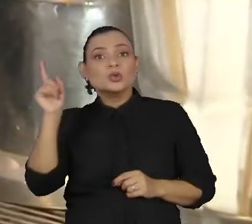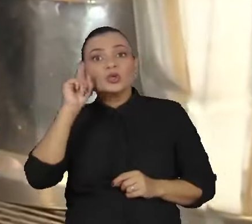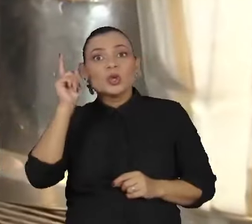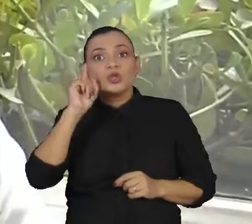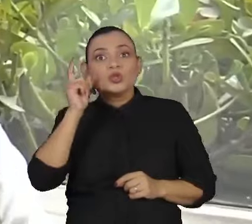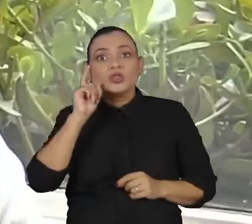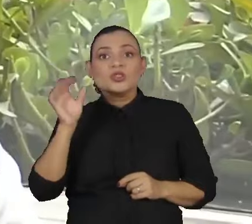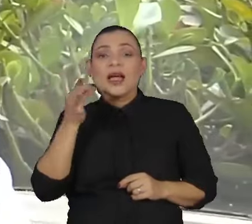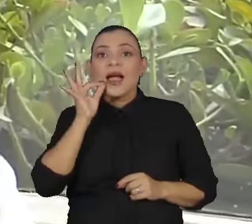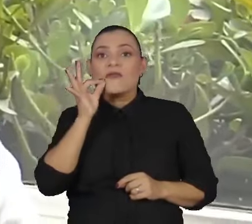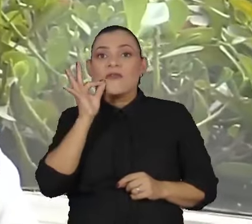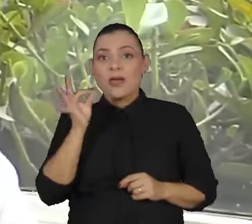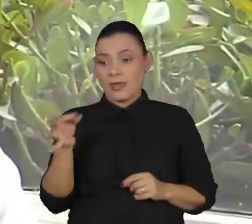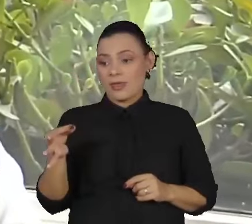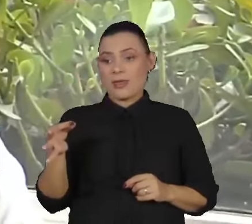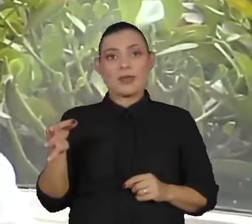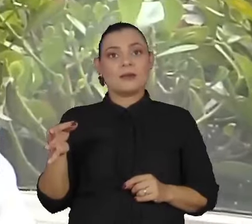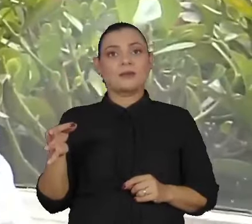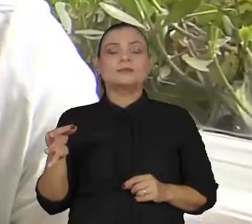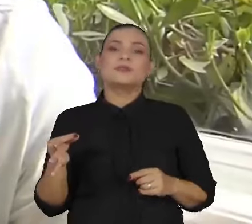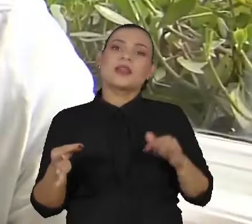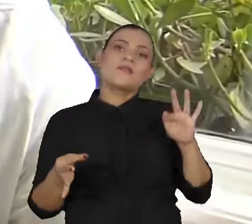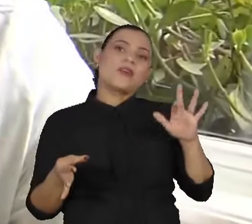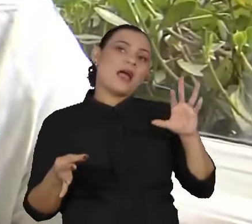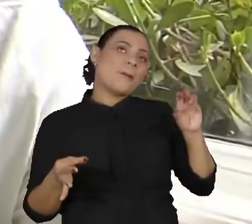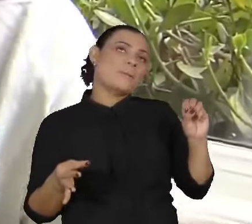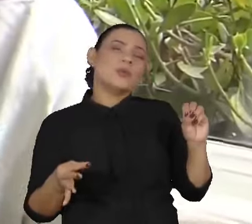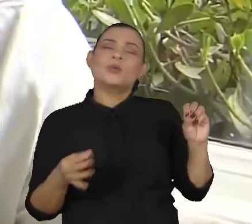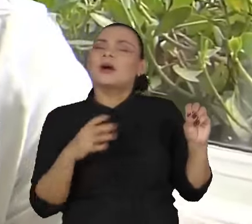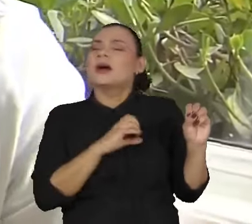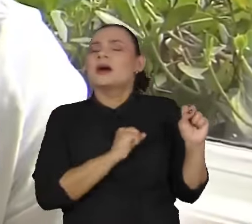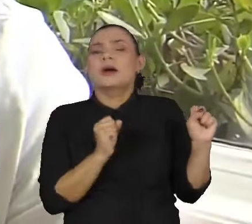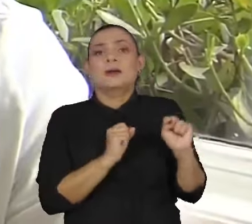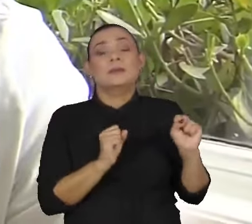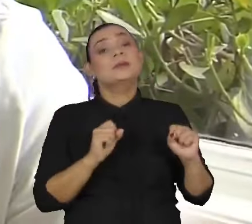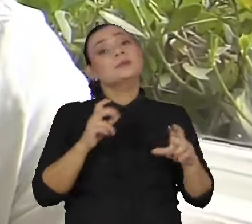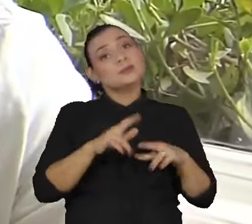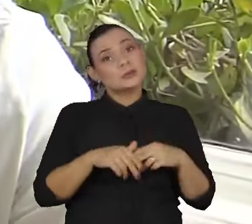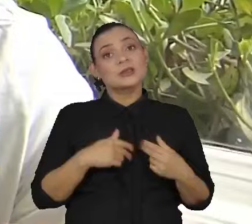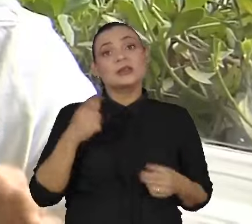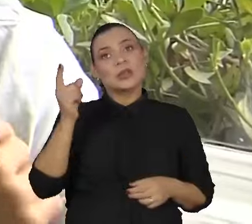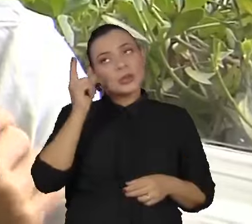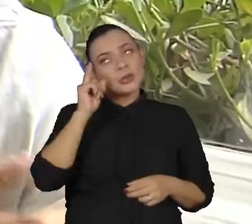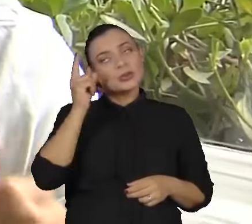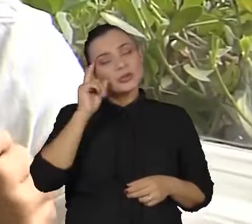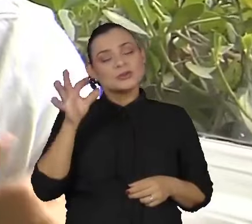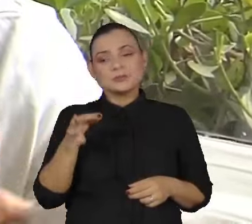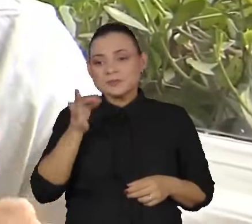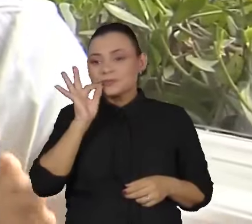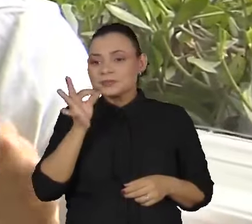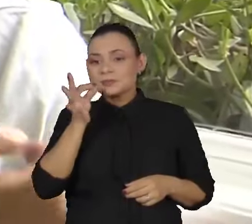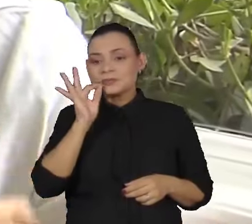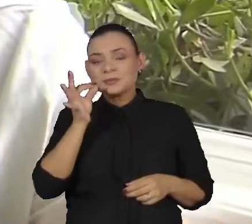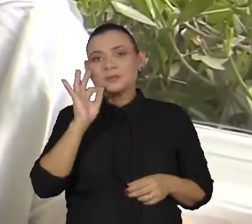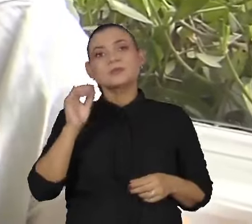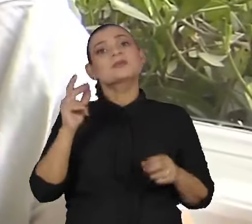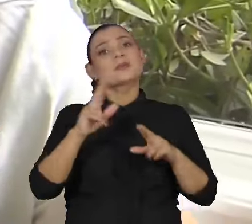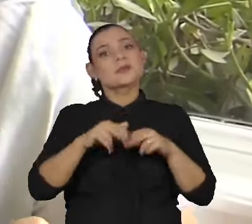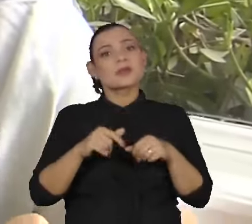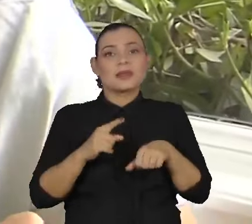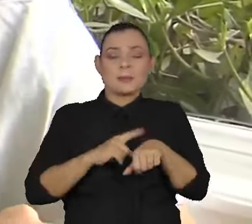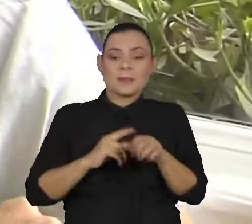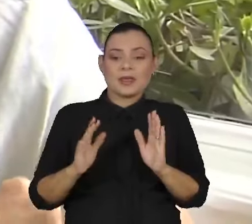os dias. O Fábio não vive sem. O consumo ele tem que ser diário e para as pausas na hora